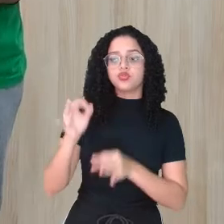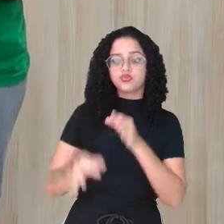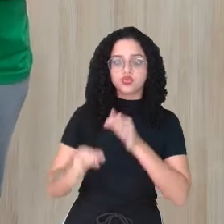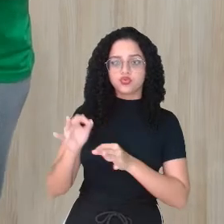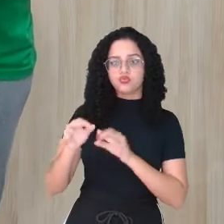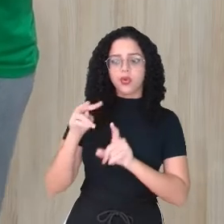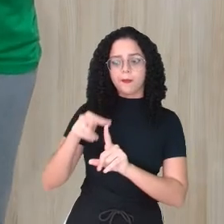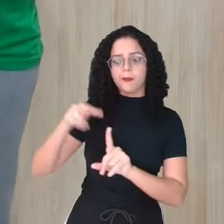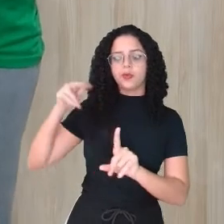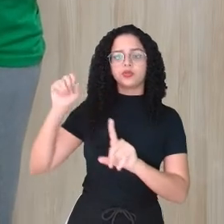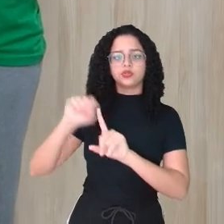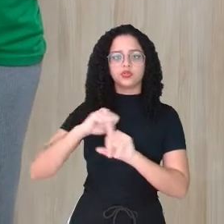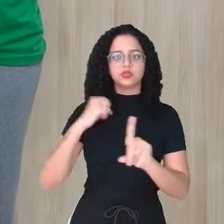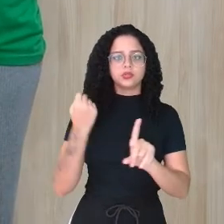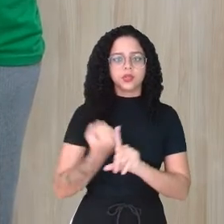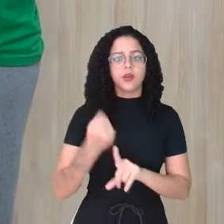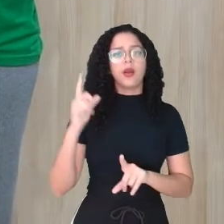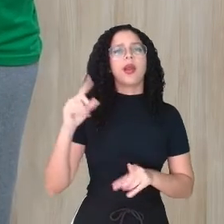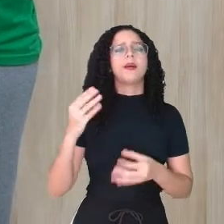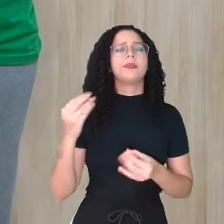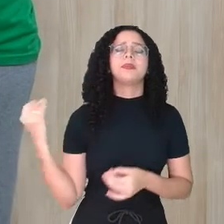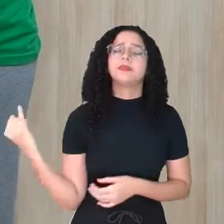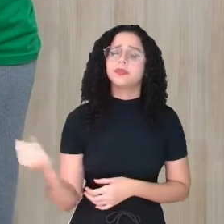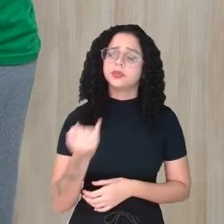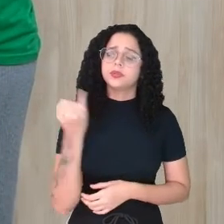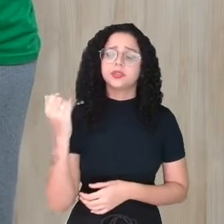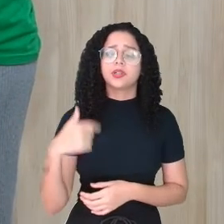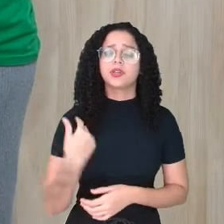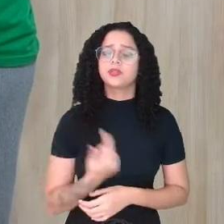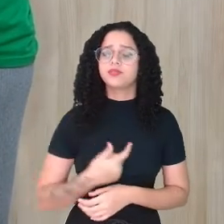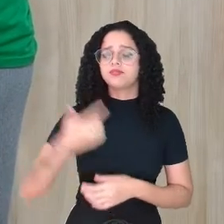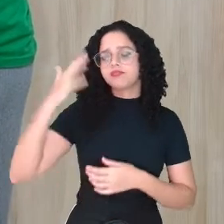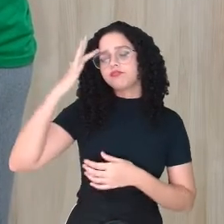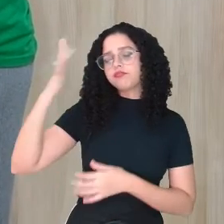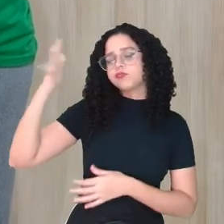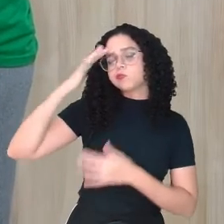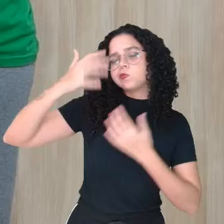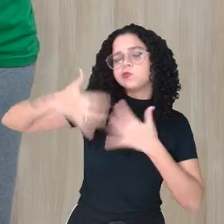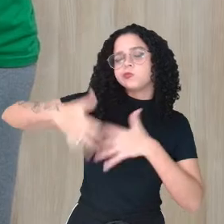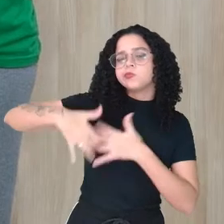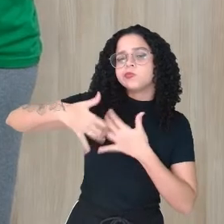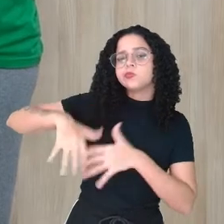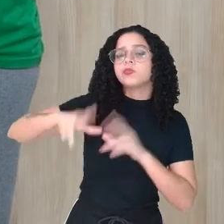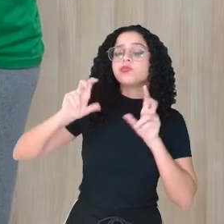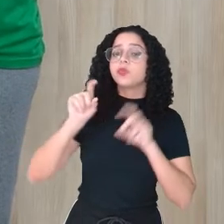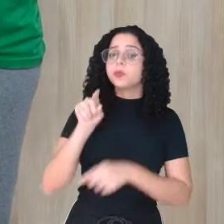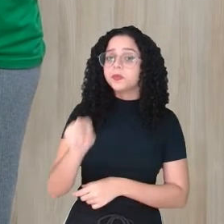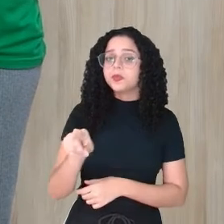perspectiva social. Então, assim, é muito importante que possamos